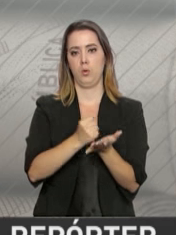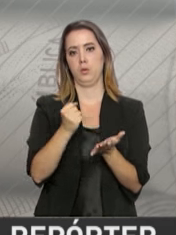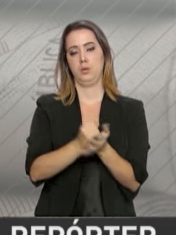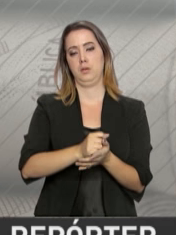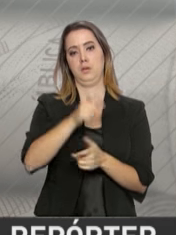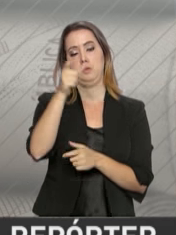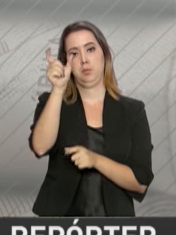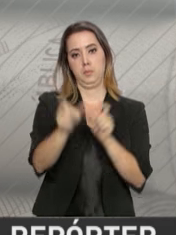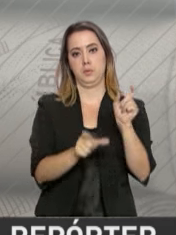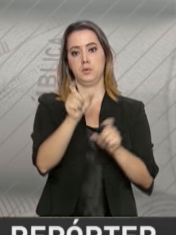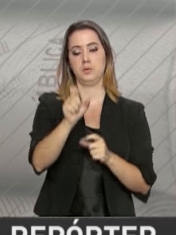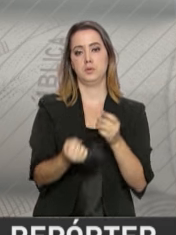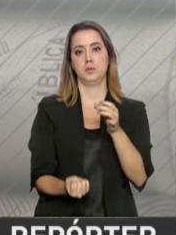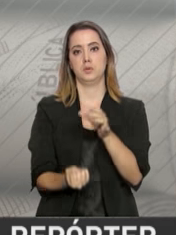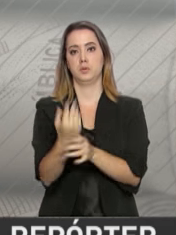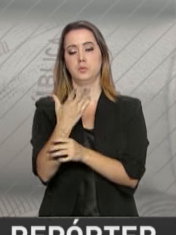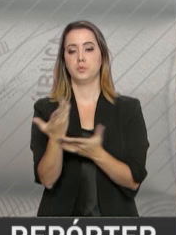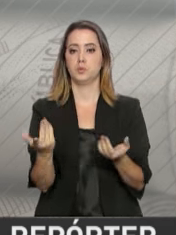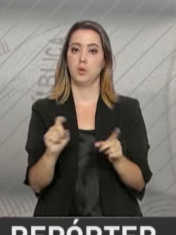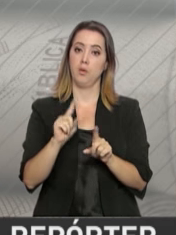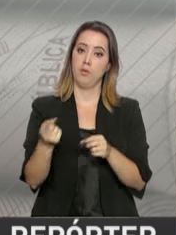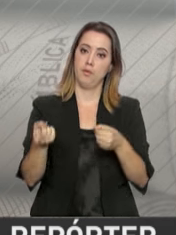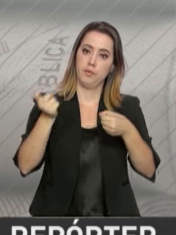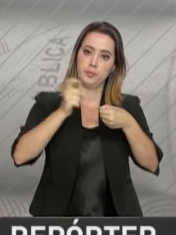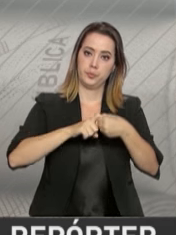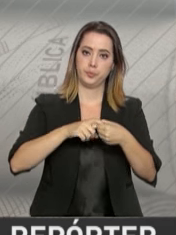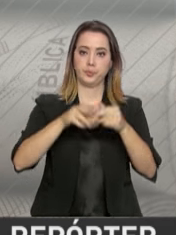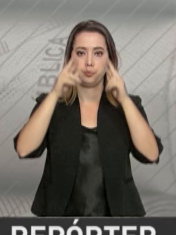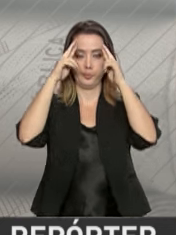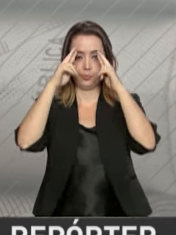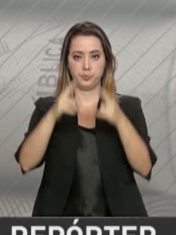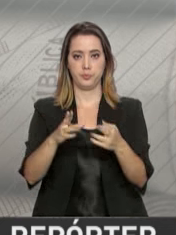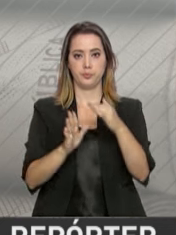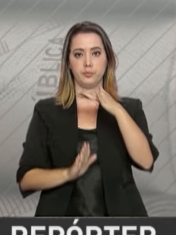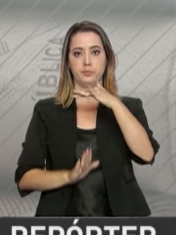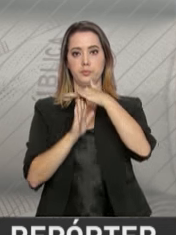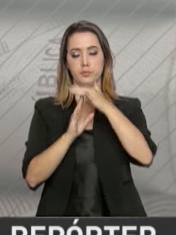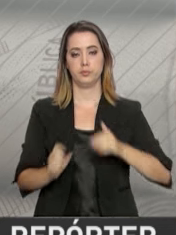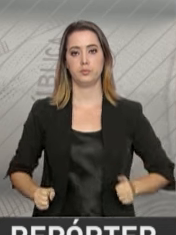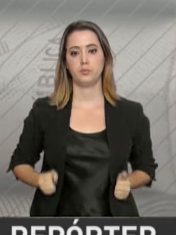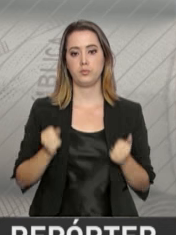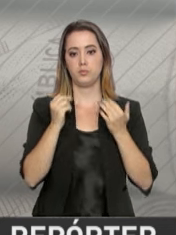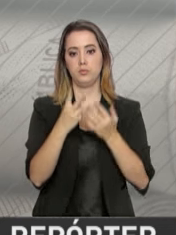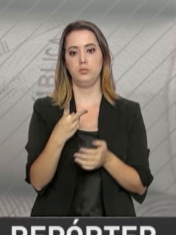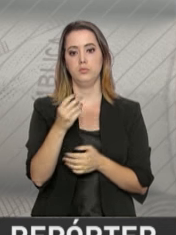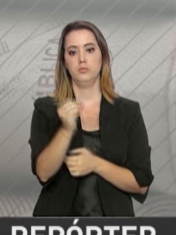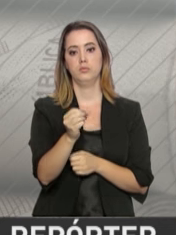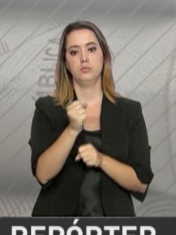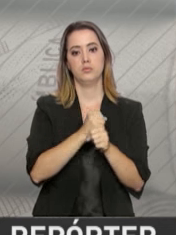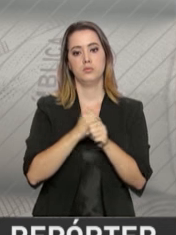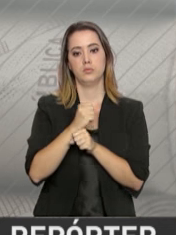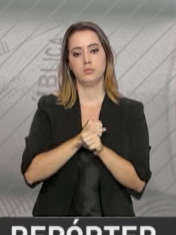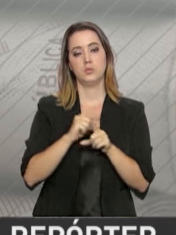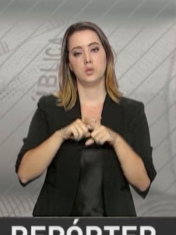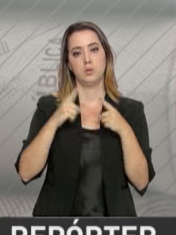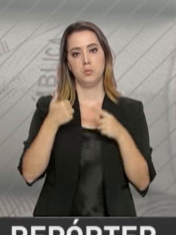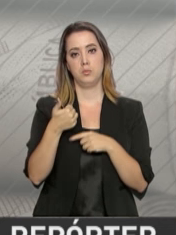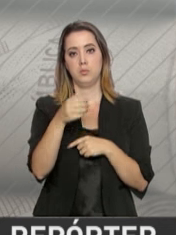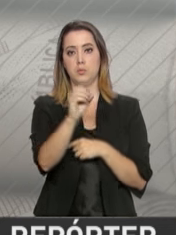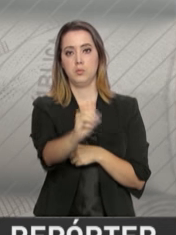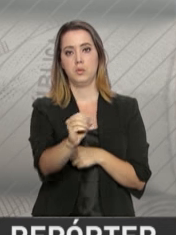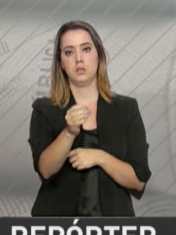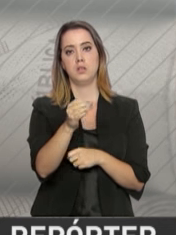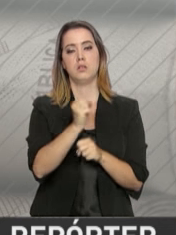criar despesas até que volte a respeitar o limite de gastos. As regras valem por 20 anos, mas poderão ser revistas no